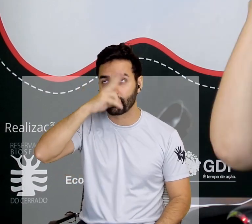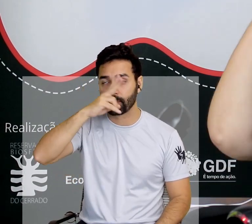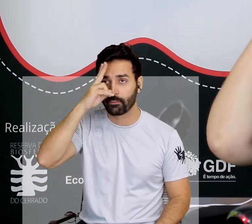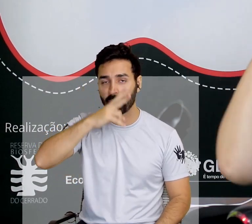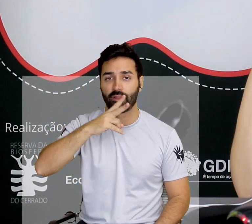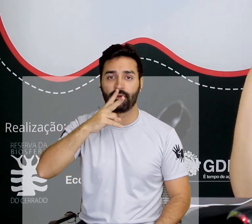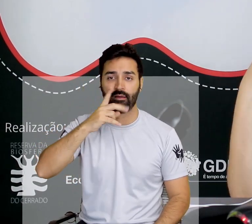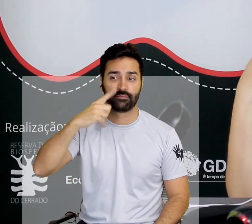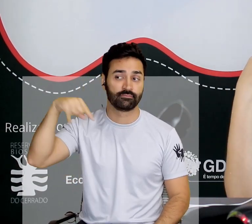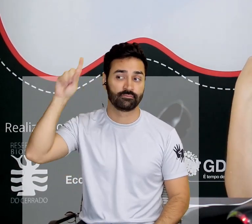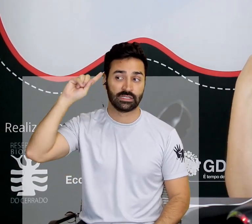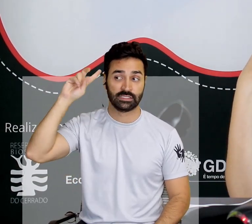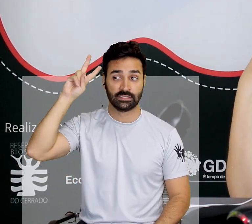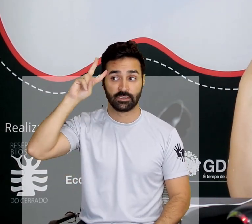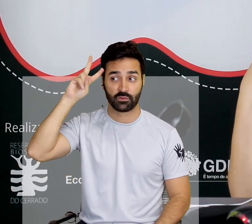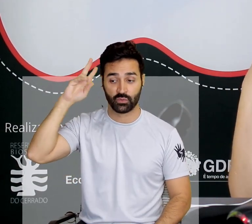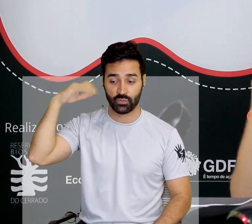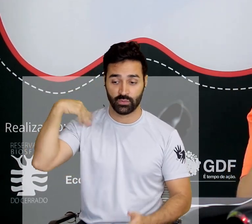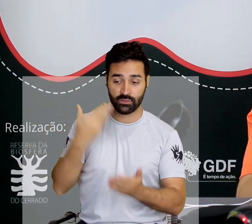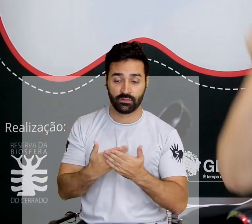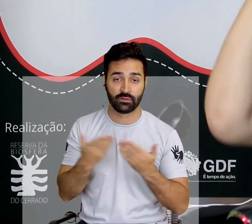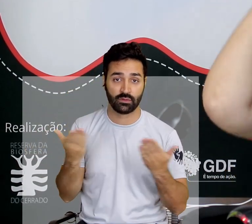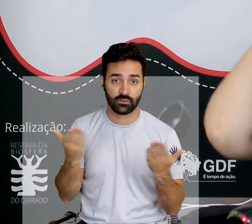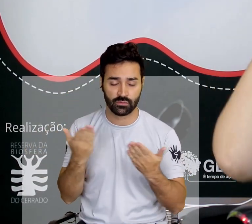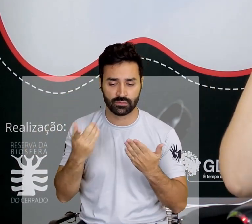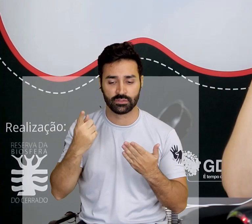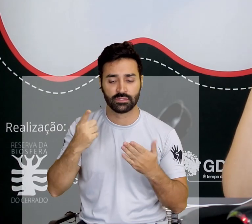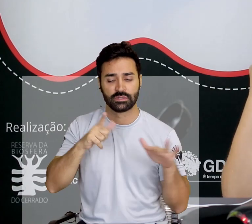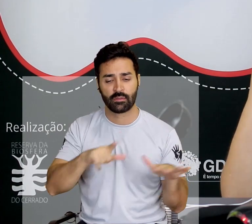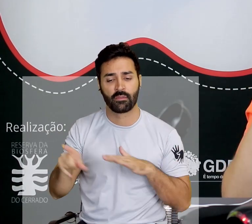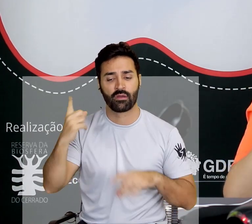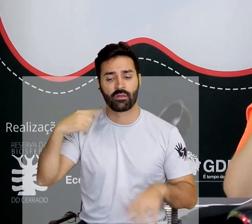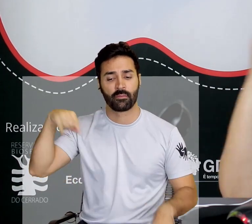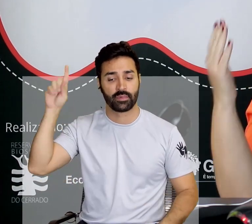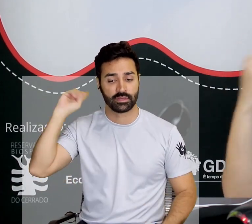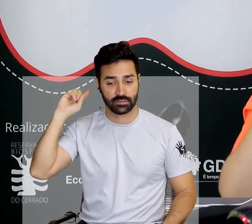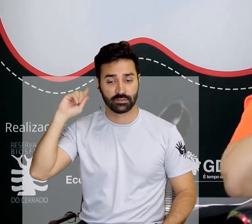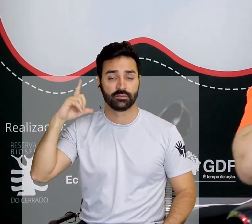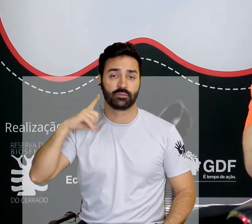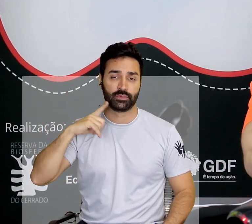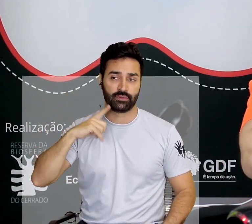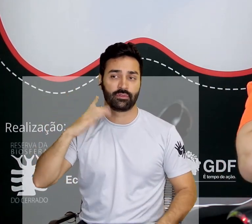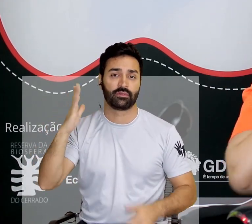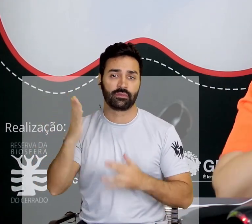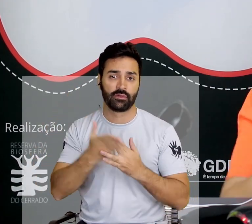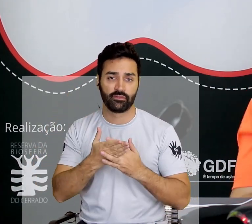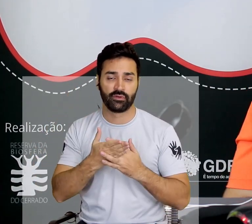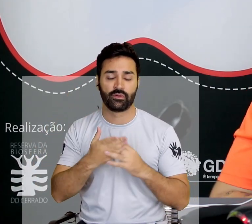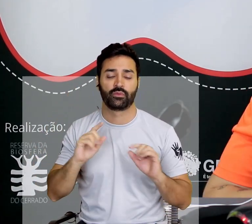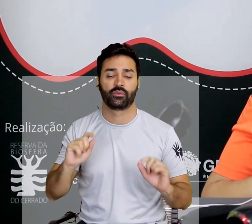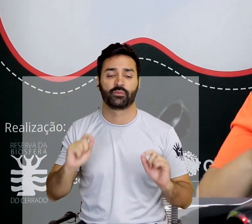desde segunda-feira, que foi quando a gente começou a trabalhar. Da semana passada, né? Porque a gente ainda teve uma pausa.